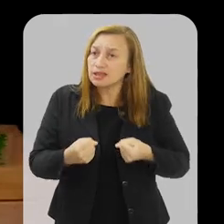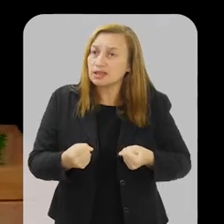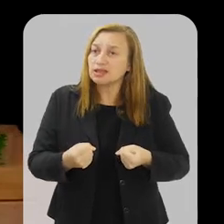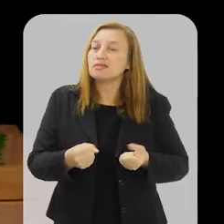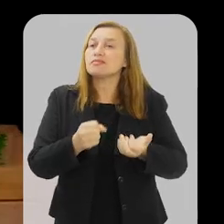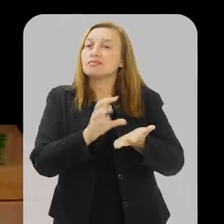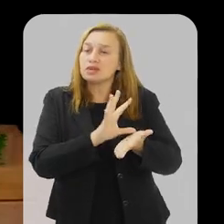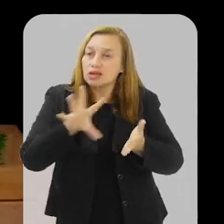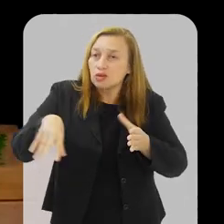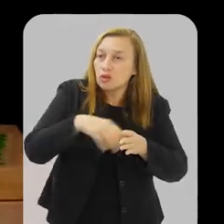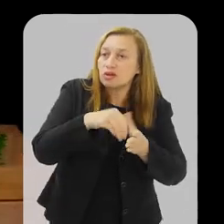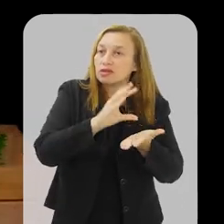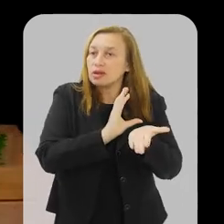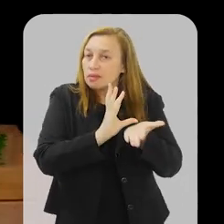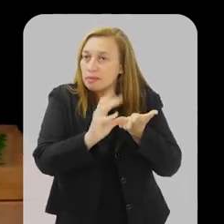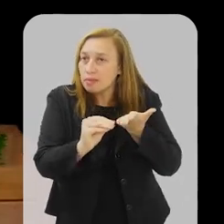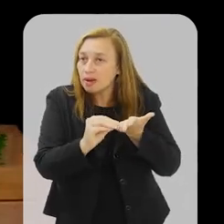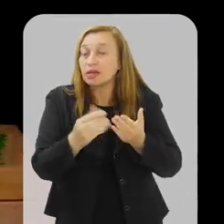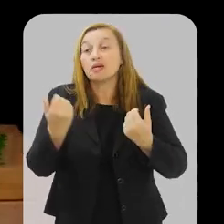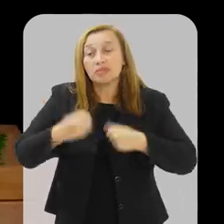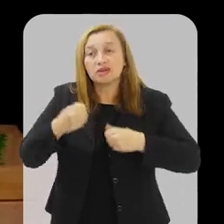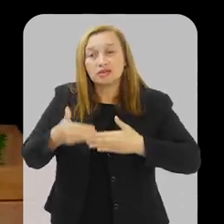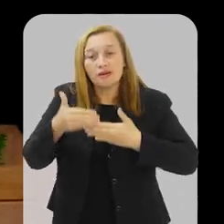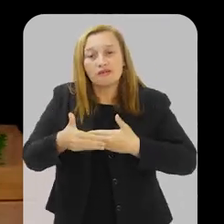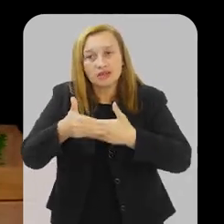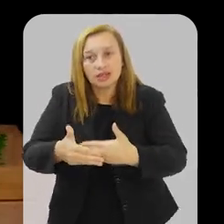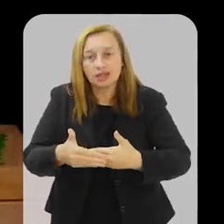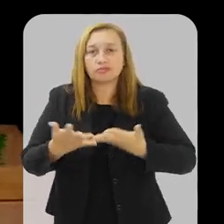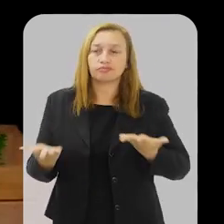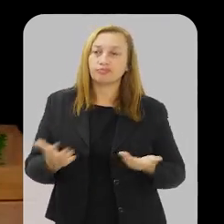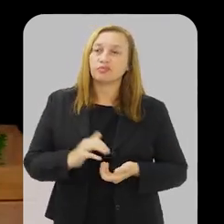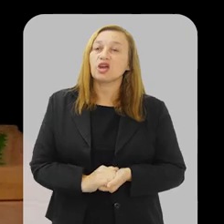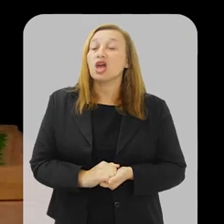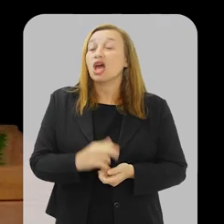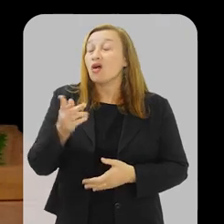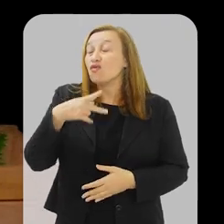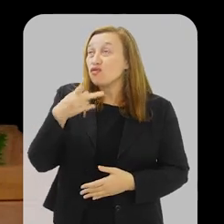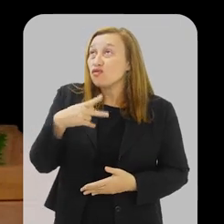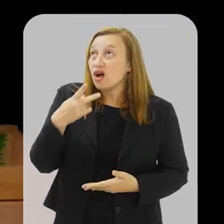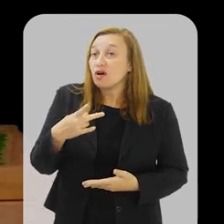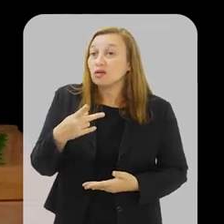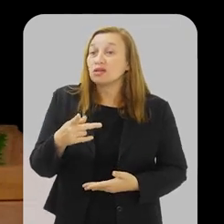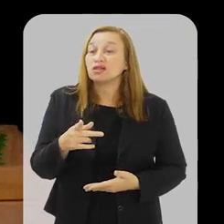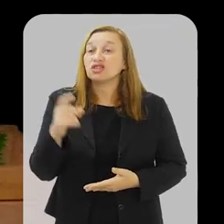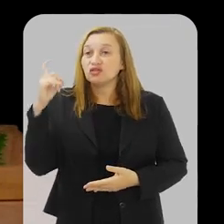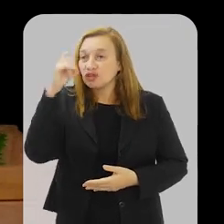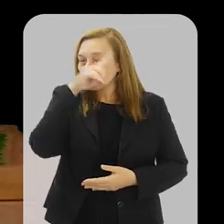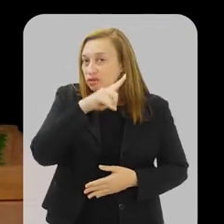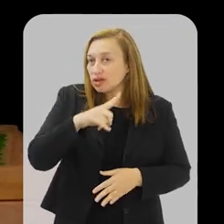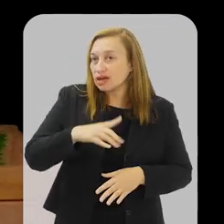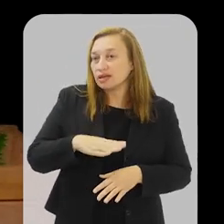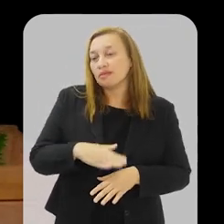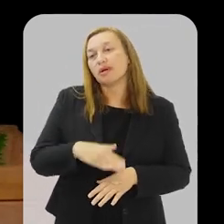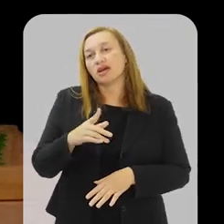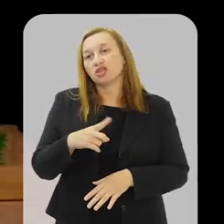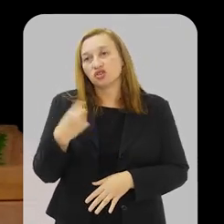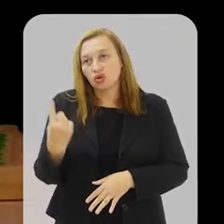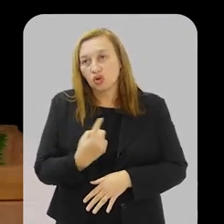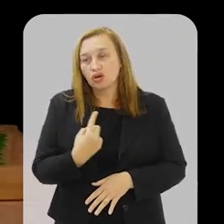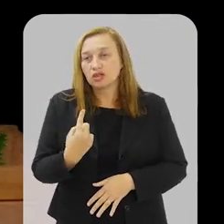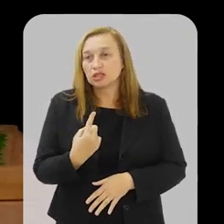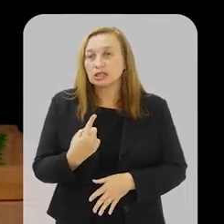defendido precisa ser pautado precisa ser avançado eh eu falo que a nossa maior